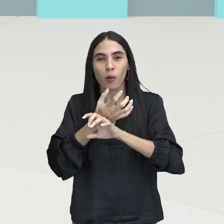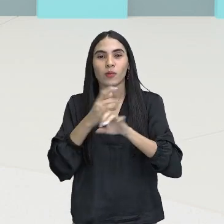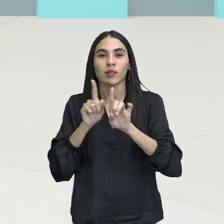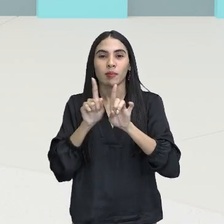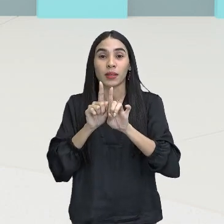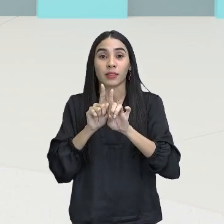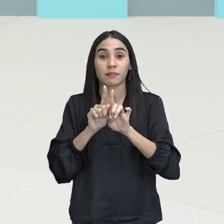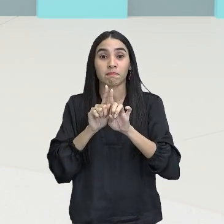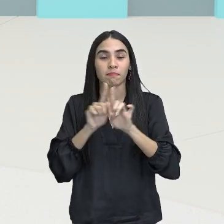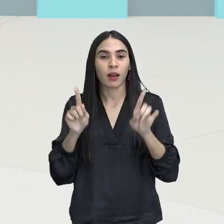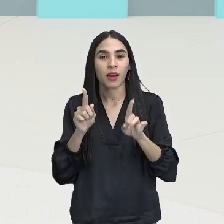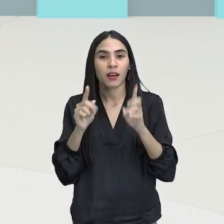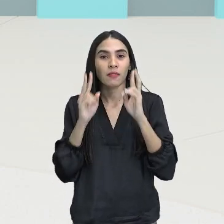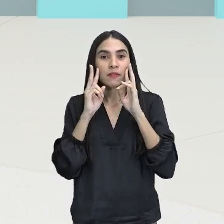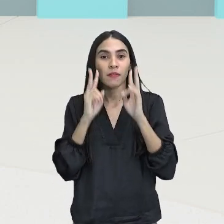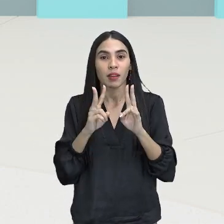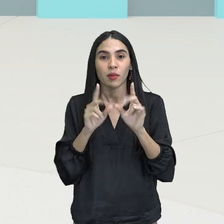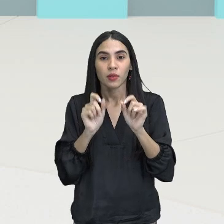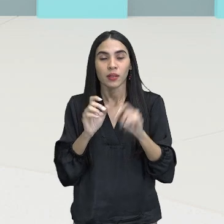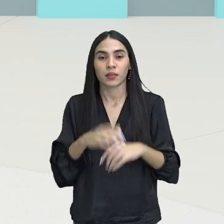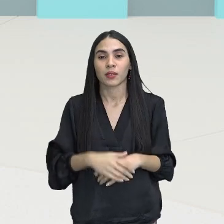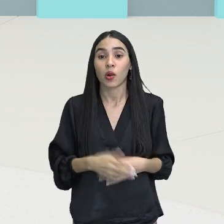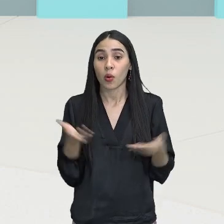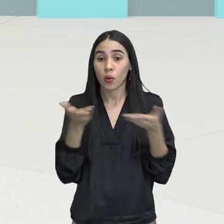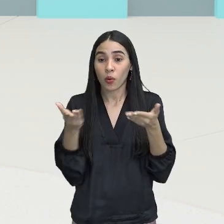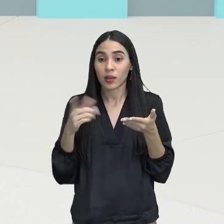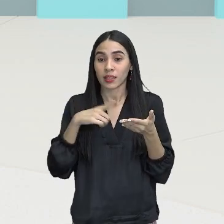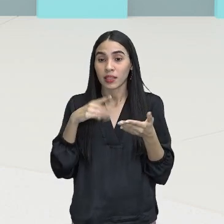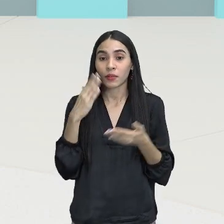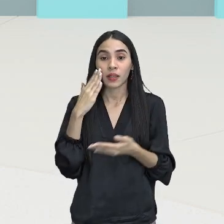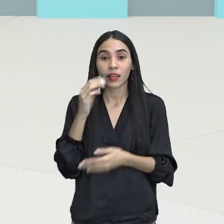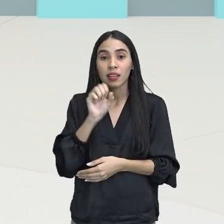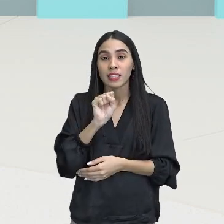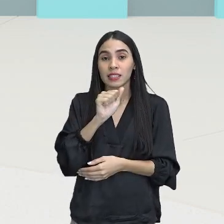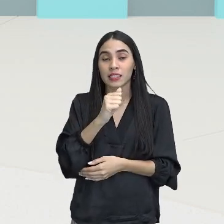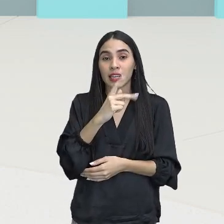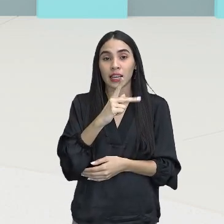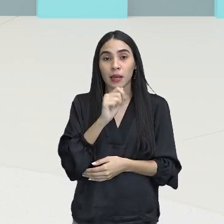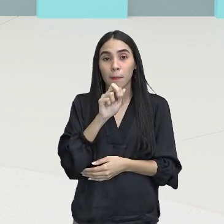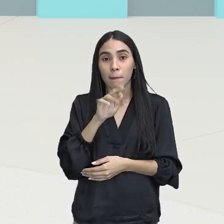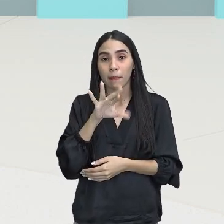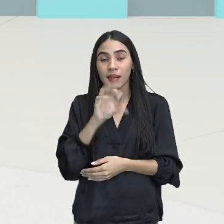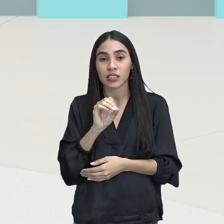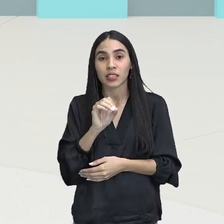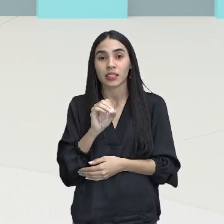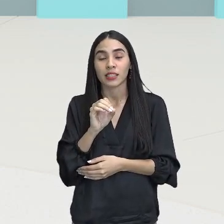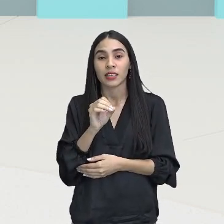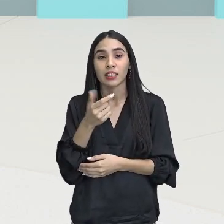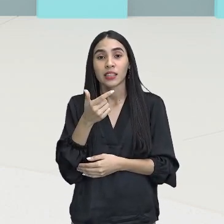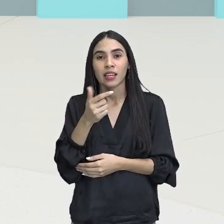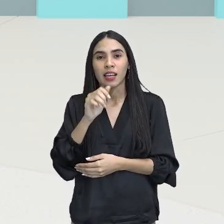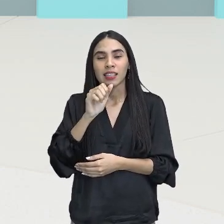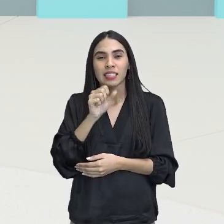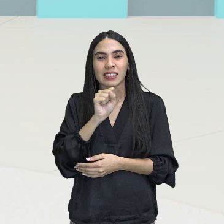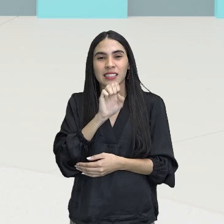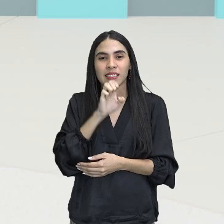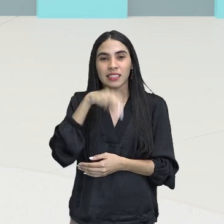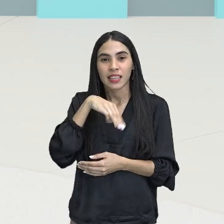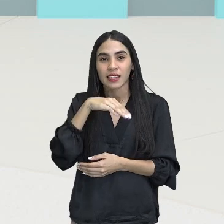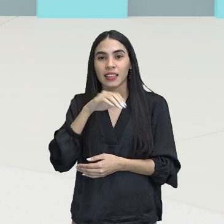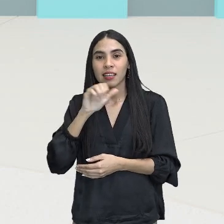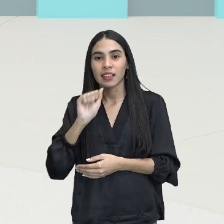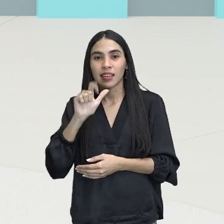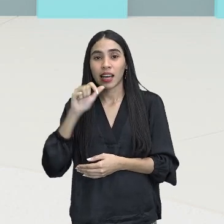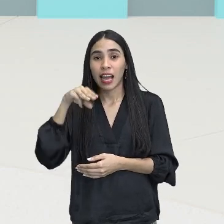o que podemos perceber? Hoje aqui, por exemplo, nós temos uma sapatilha que a gente chama de sapatilha sem alma. É uma sapatilha em que